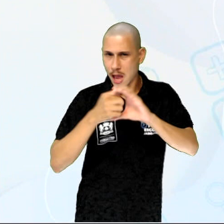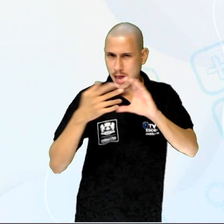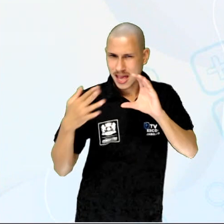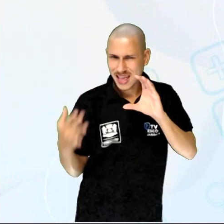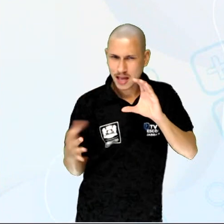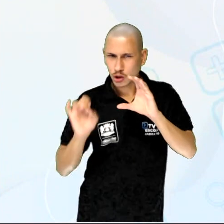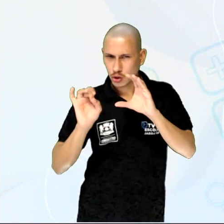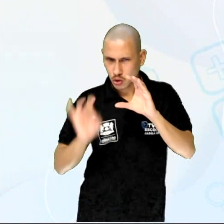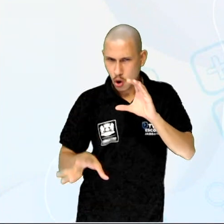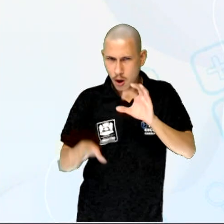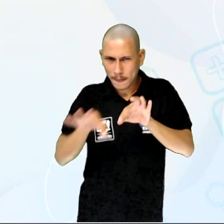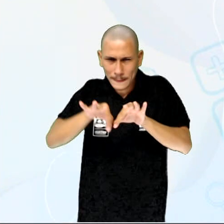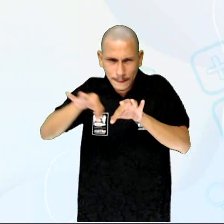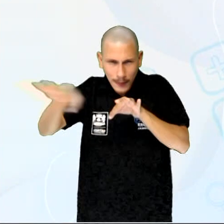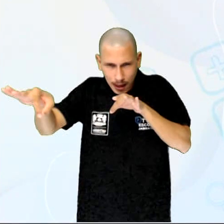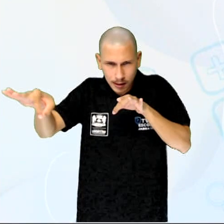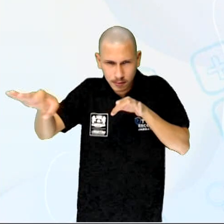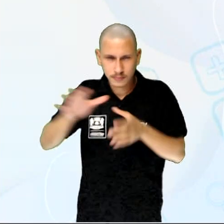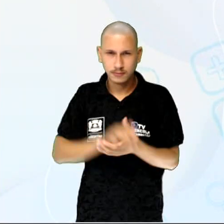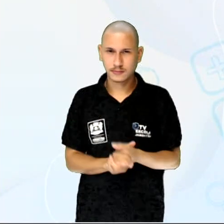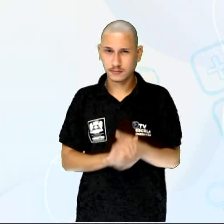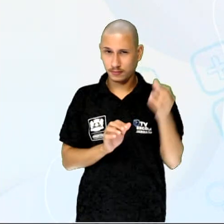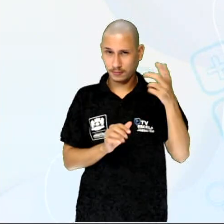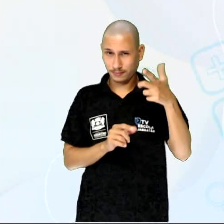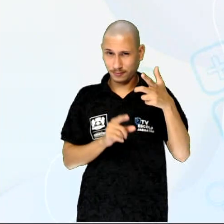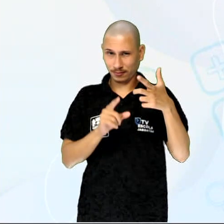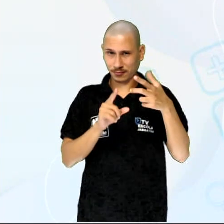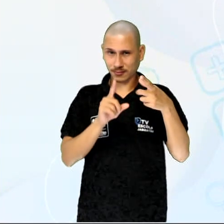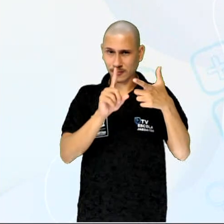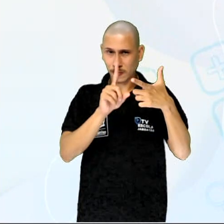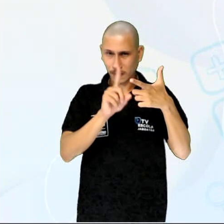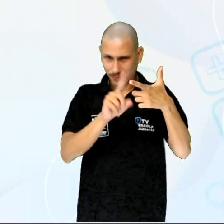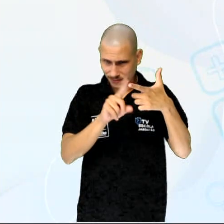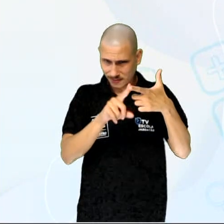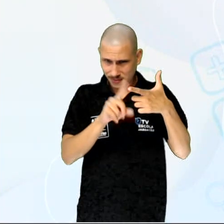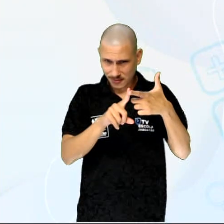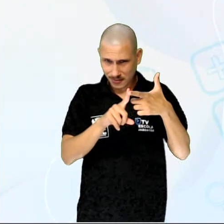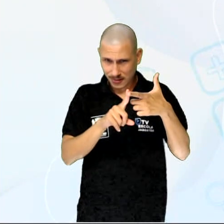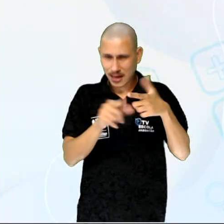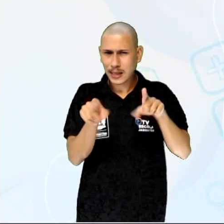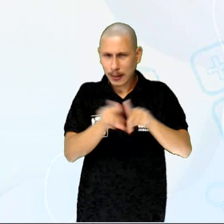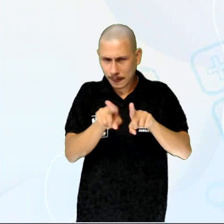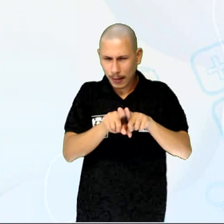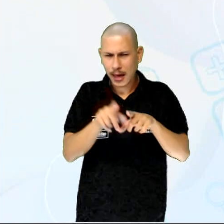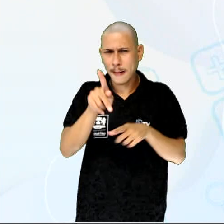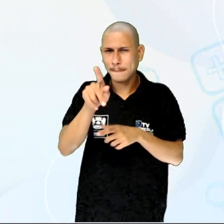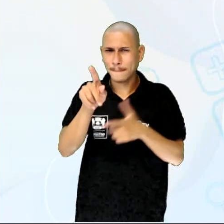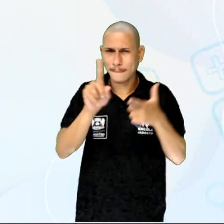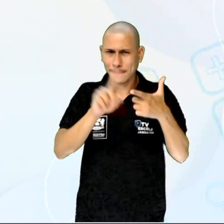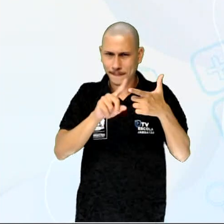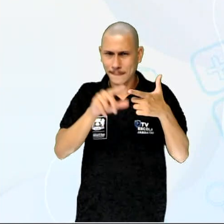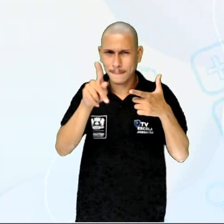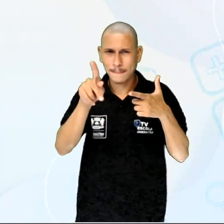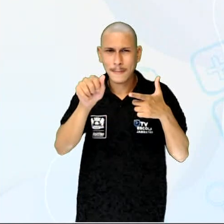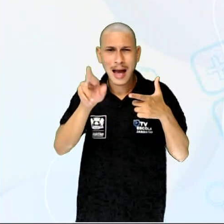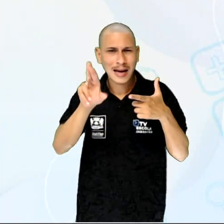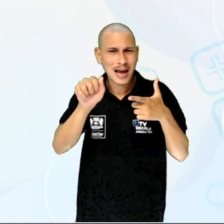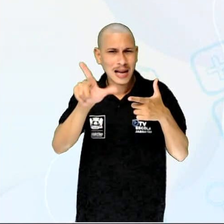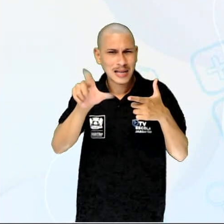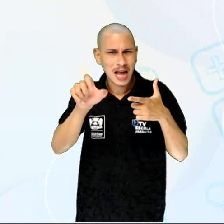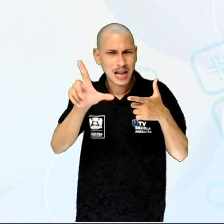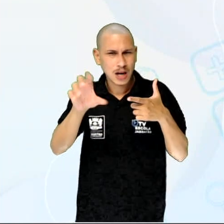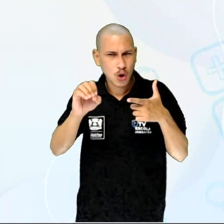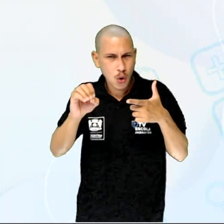par de lados paralelos. O segundo grupo de quadriláteros são os paralelogramos, que eles possuem 2 pares de